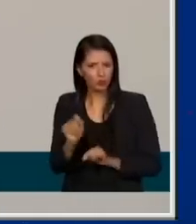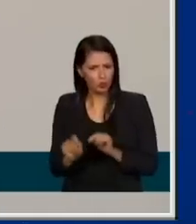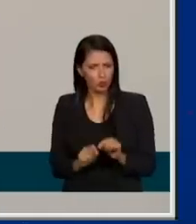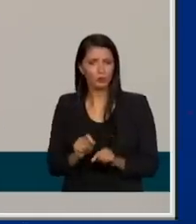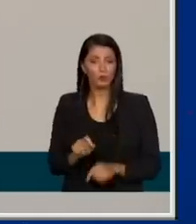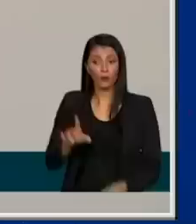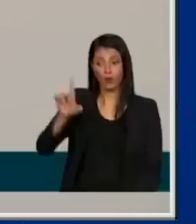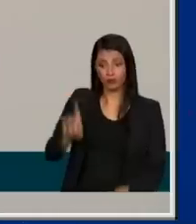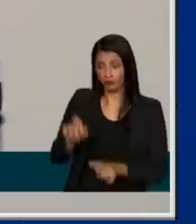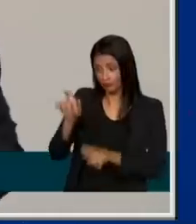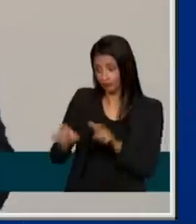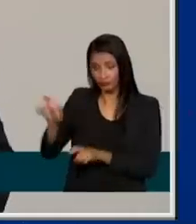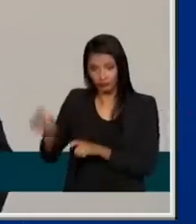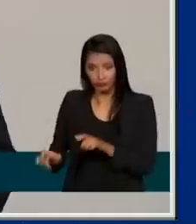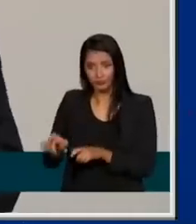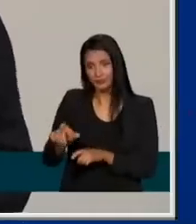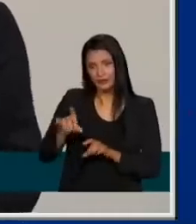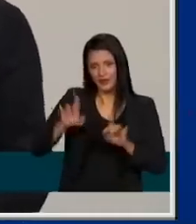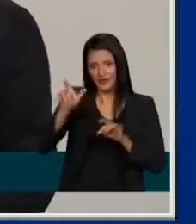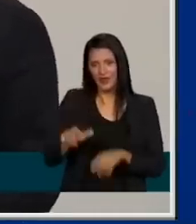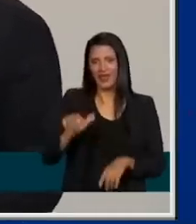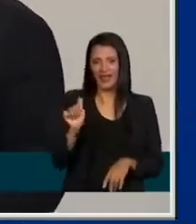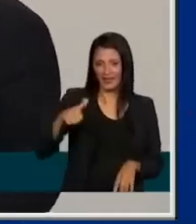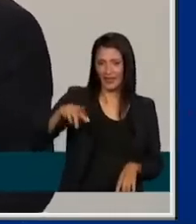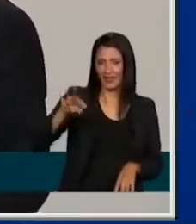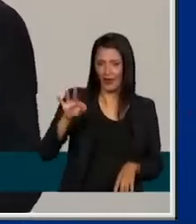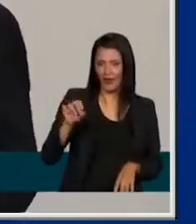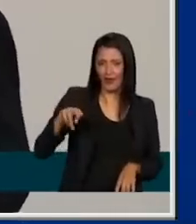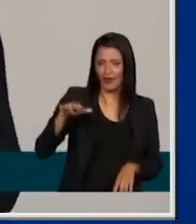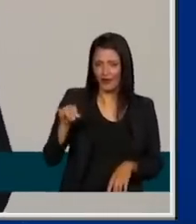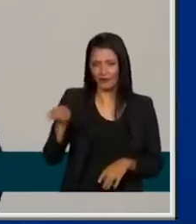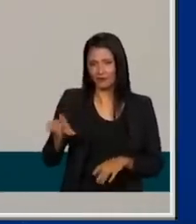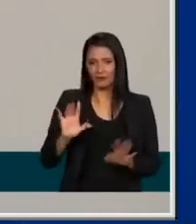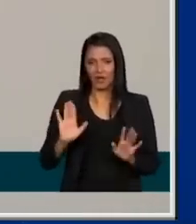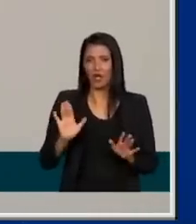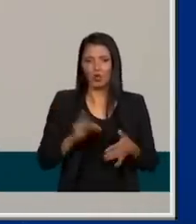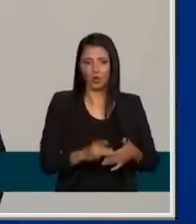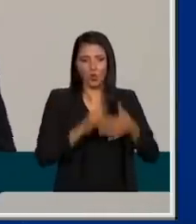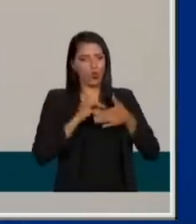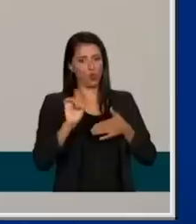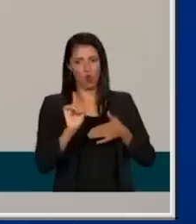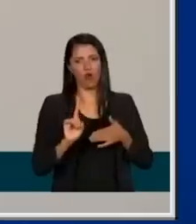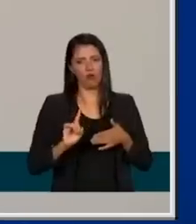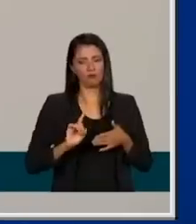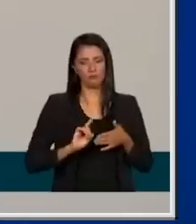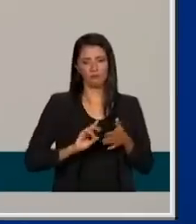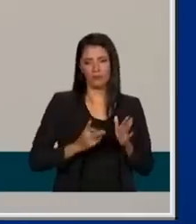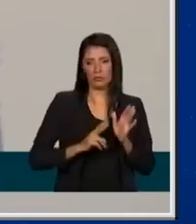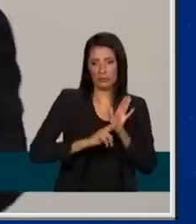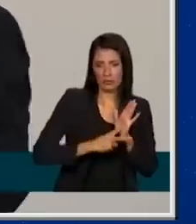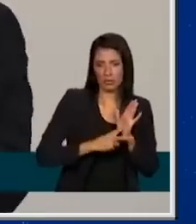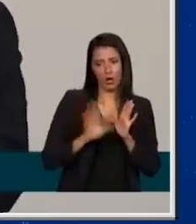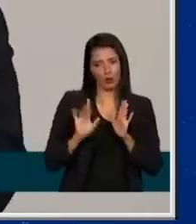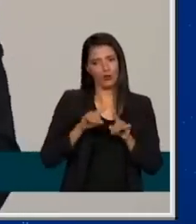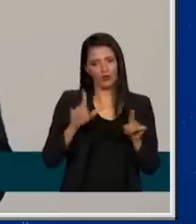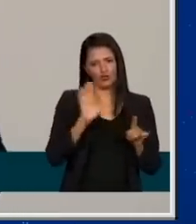é esse governo vários dos seus agentes gosto muito de fazer jogo de cena